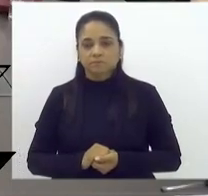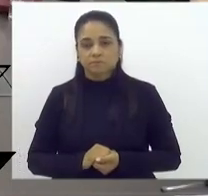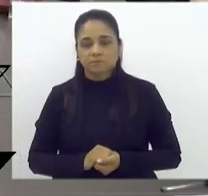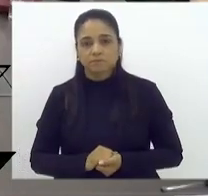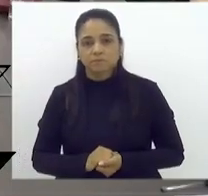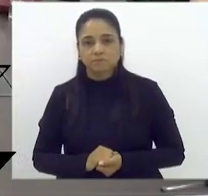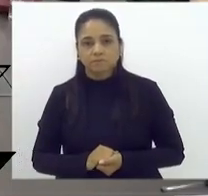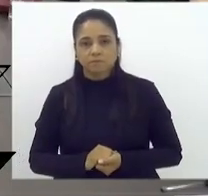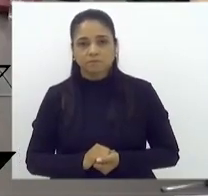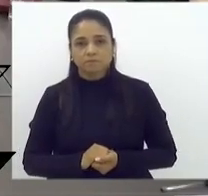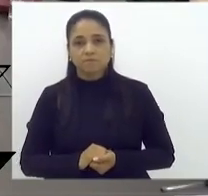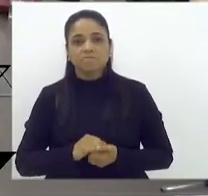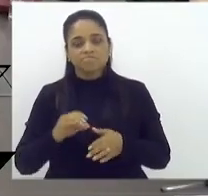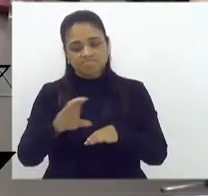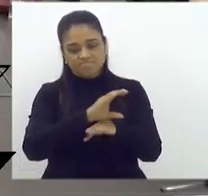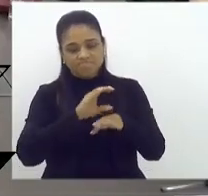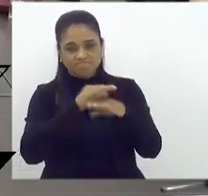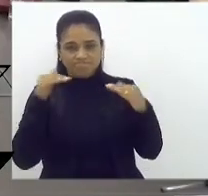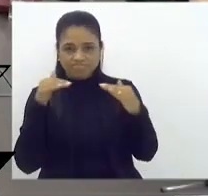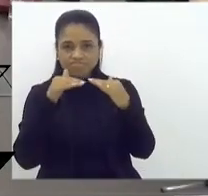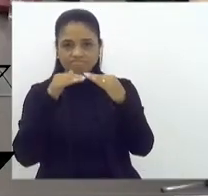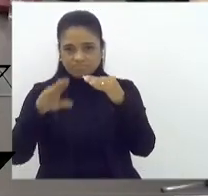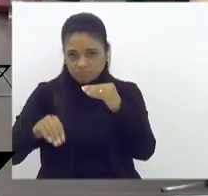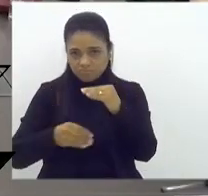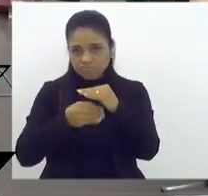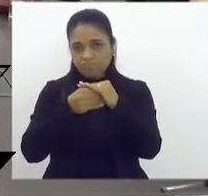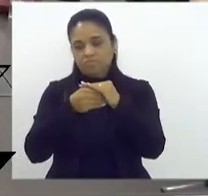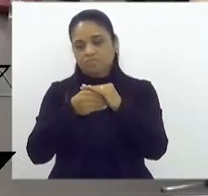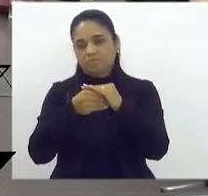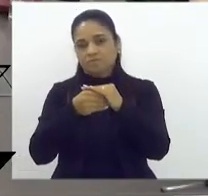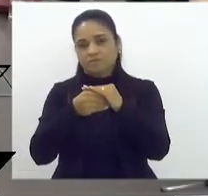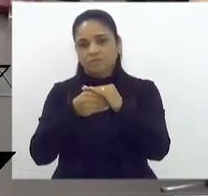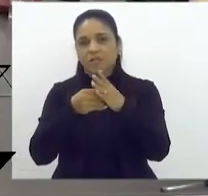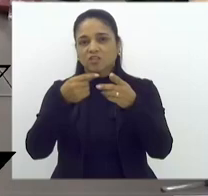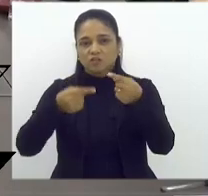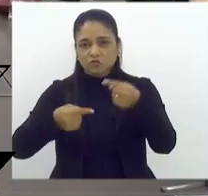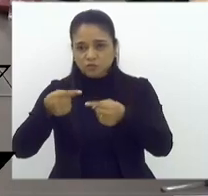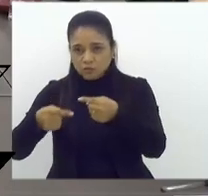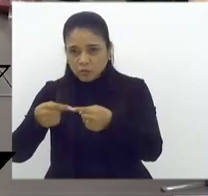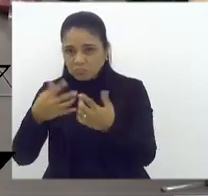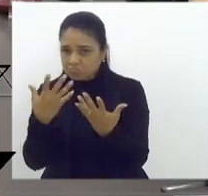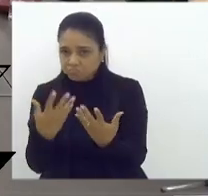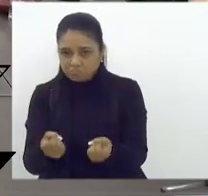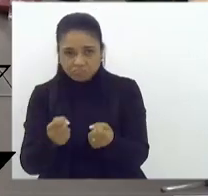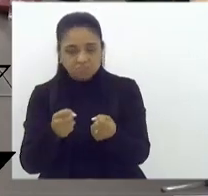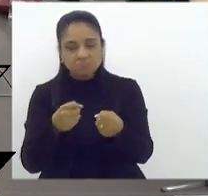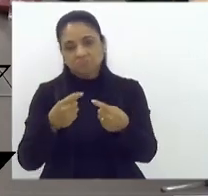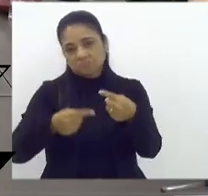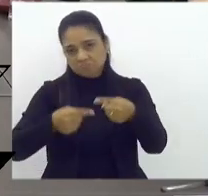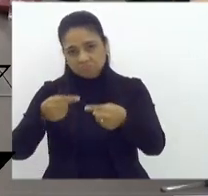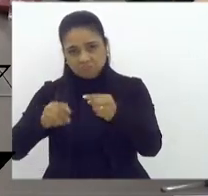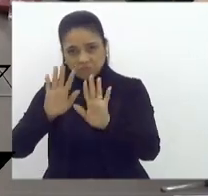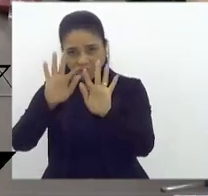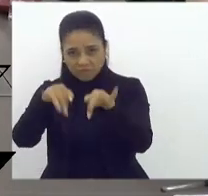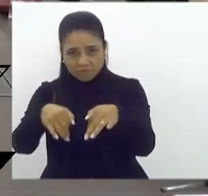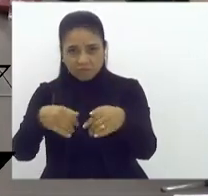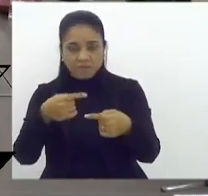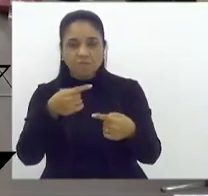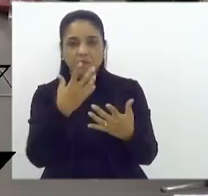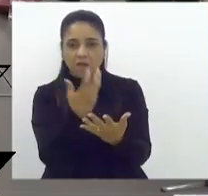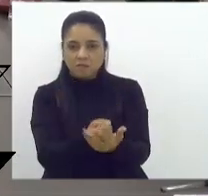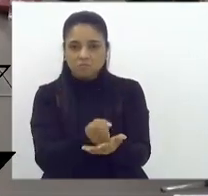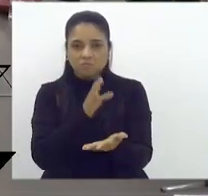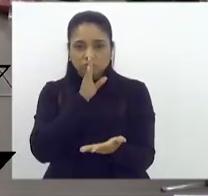Parecer é pela constitucionalidade com emendas. Então, em discussão, não havendo quem queira discutir, encerrada a discussão, em votação, senhores que